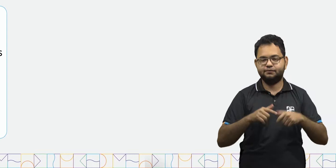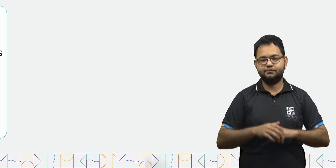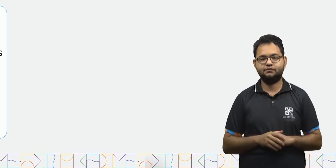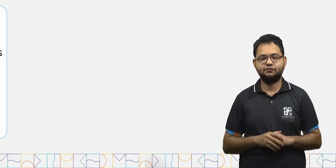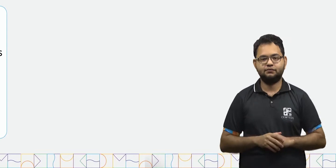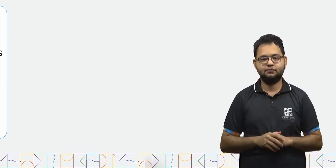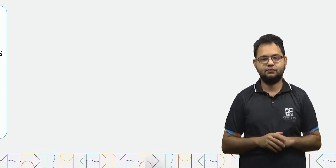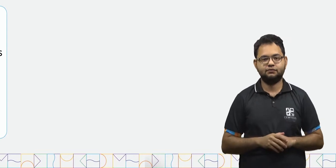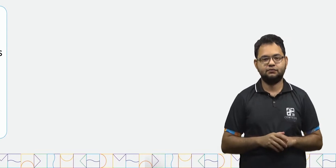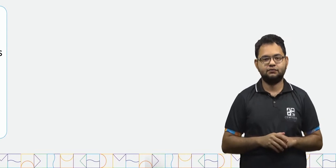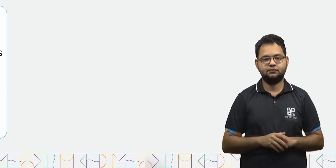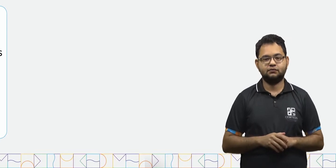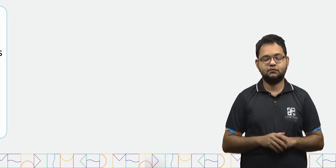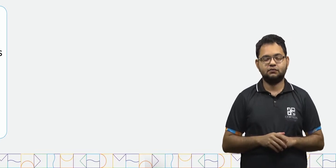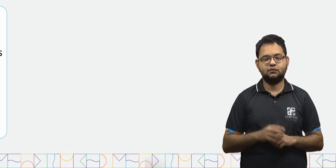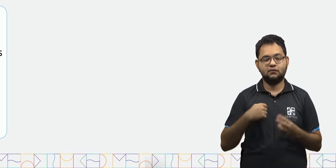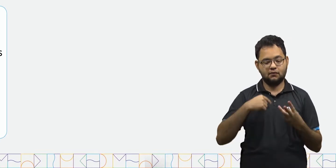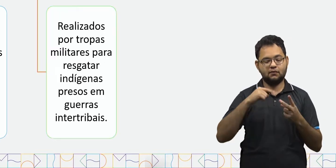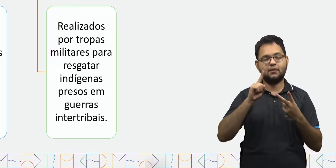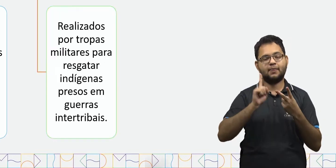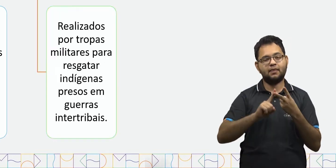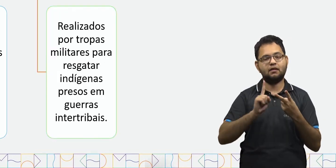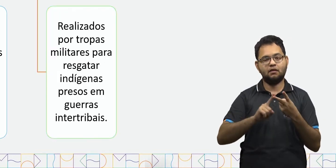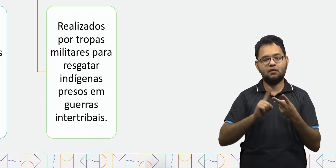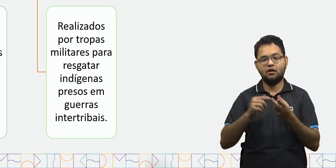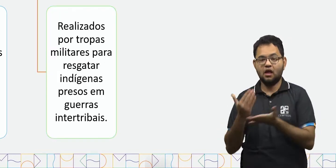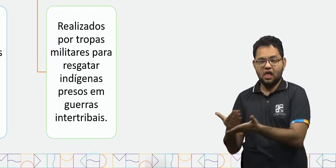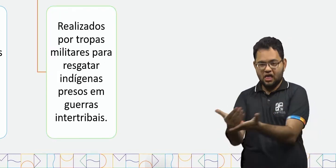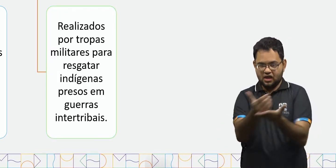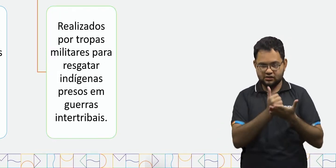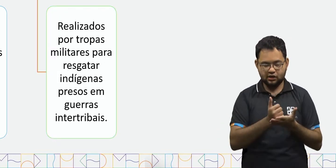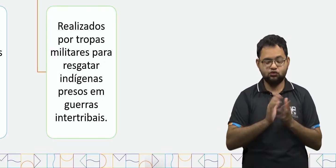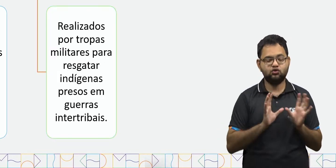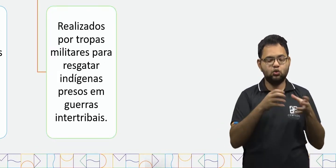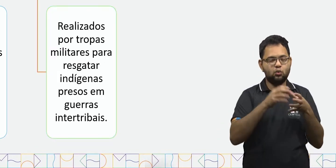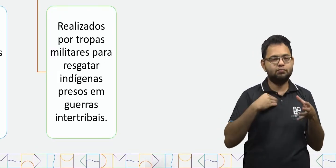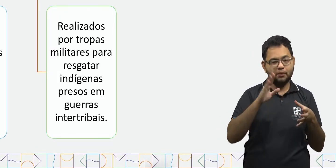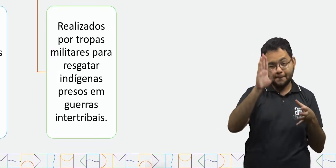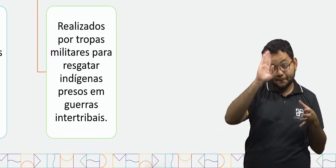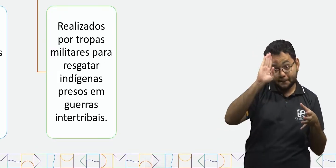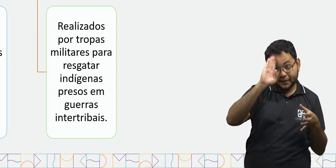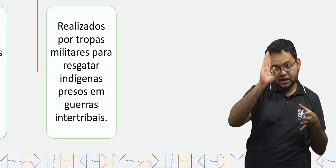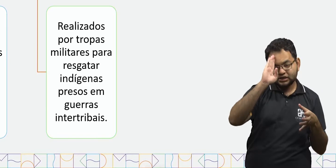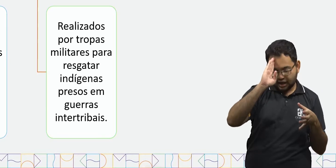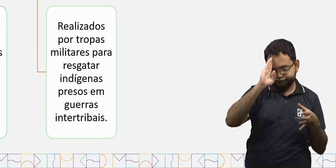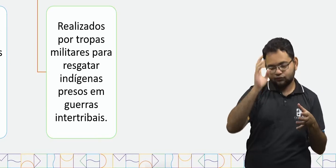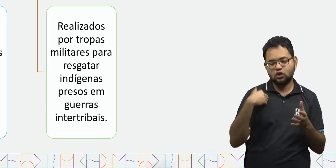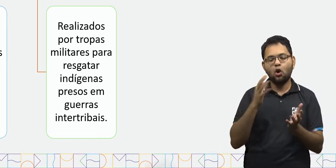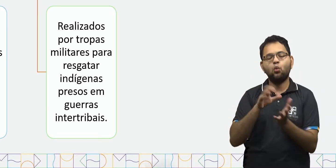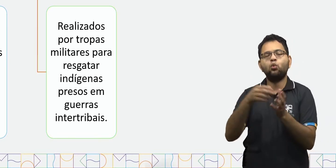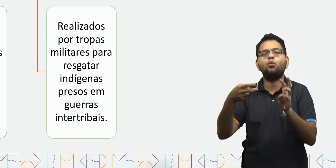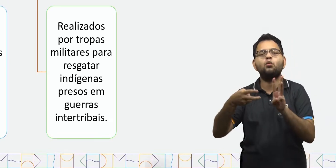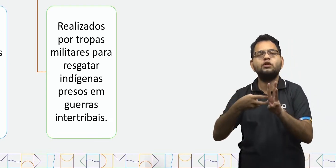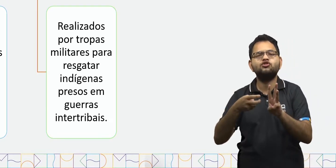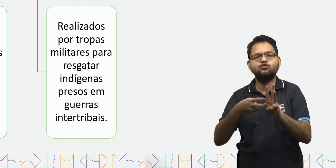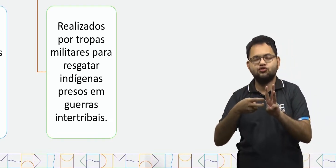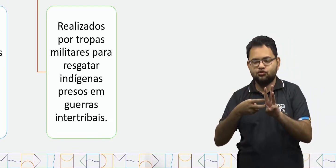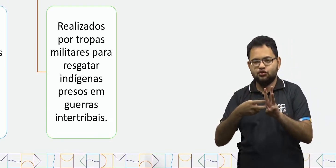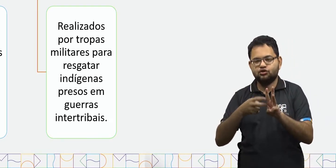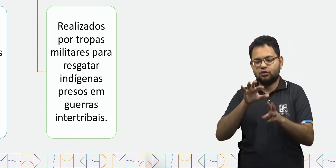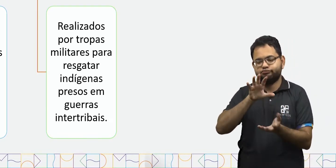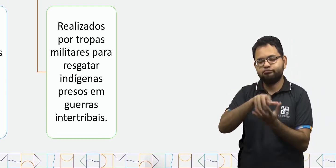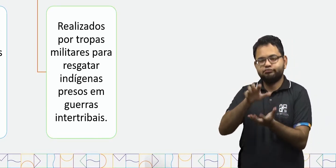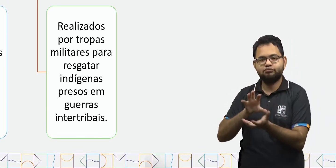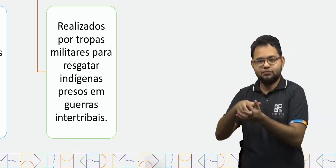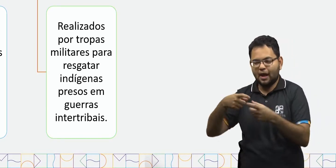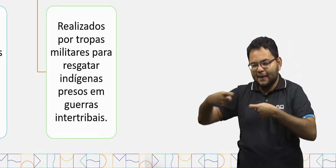forma pacífica. Os resgates eram realizados por tropas militares para resgatar indígenas